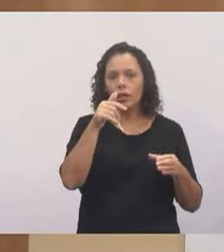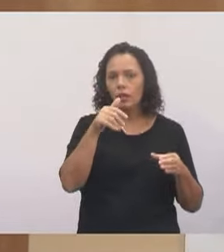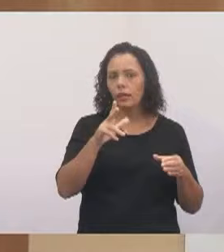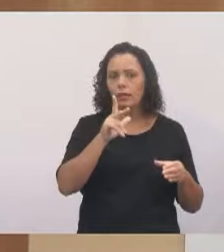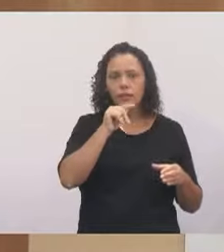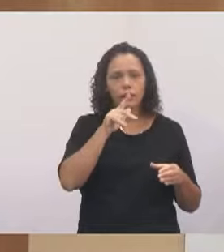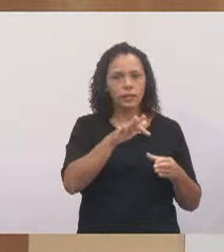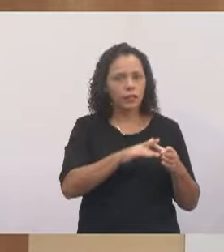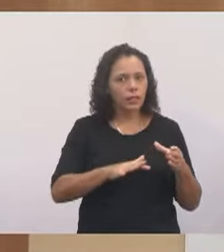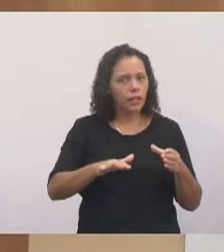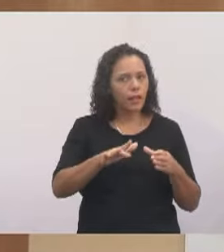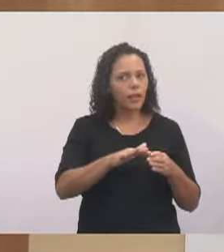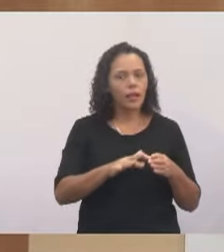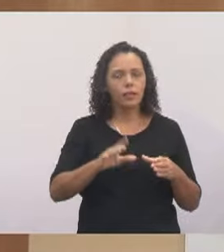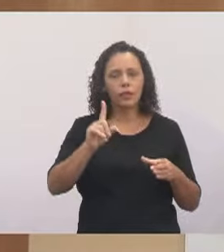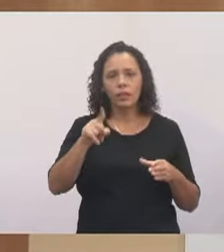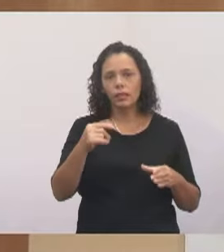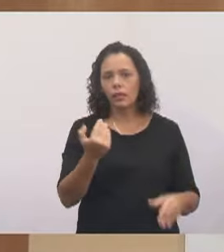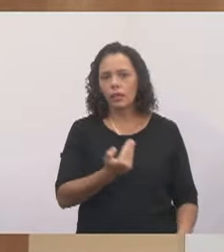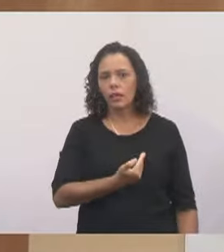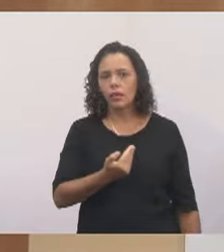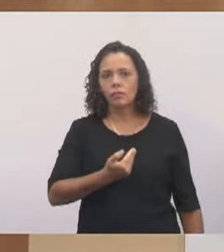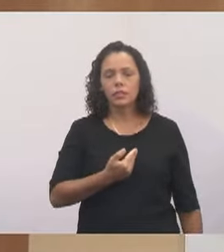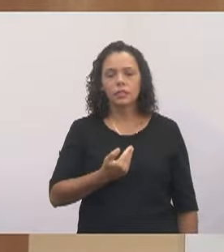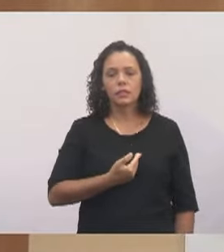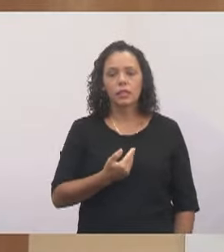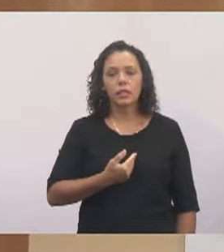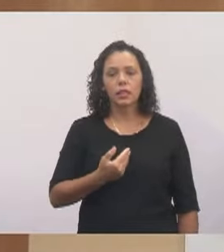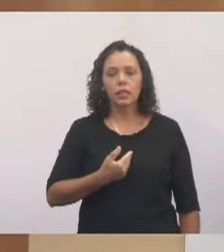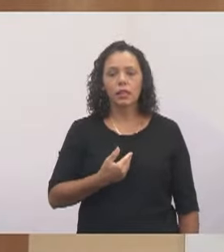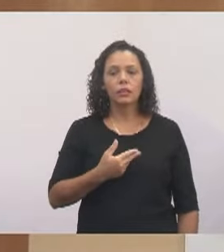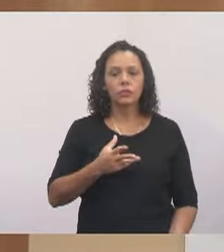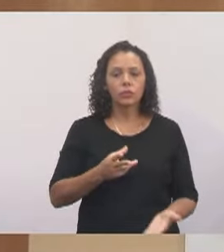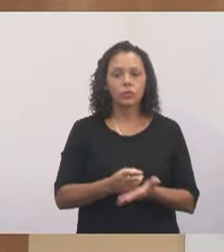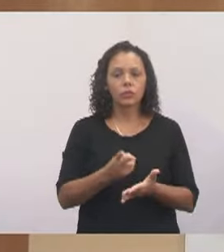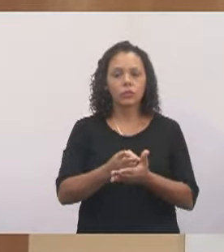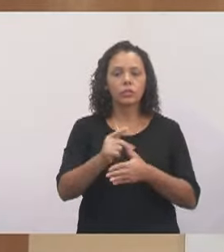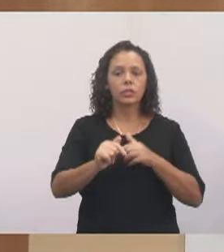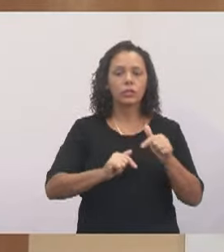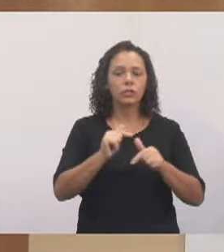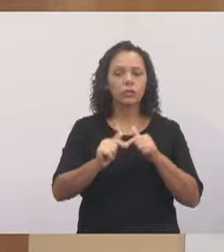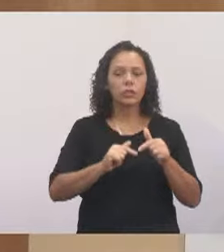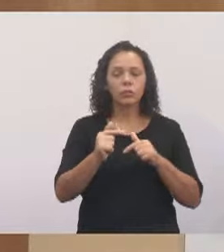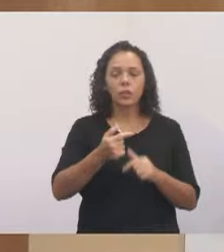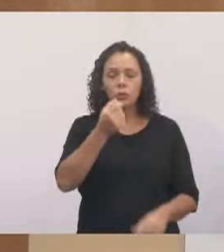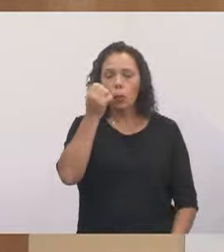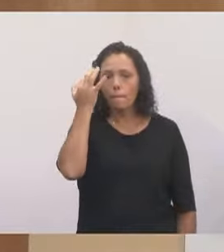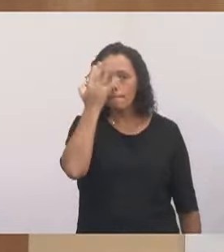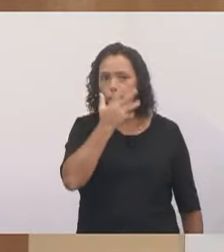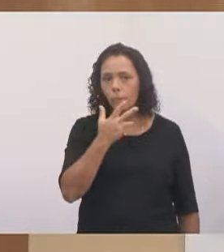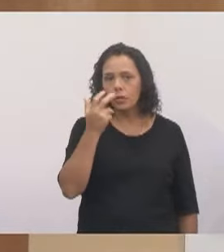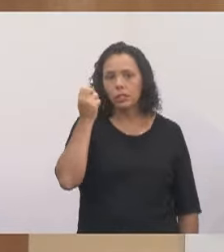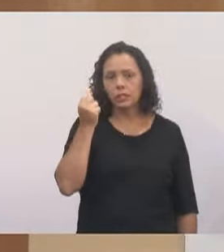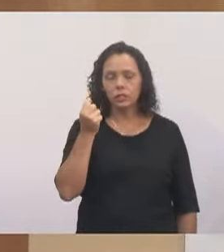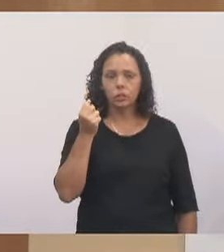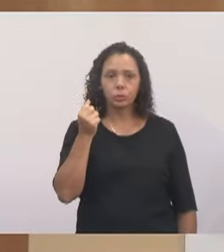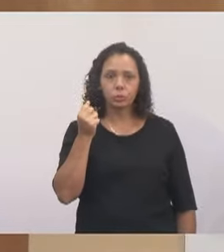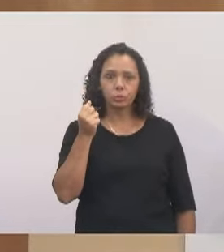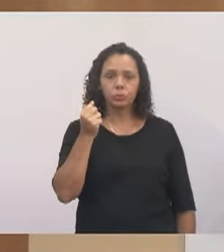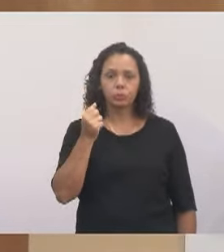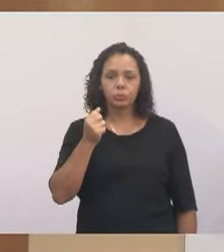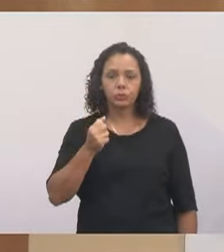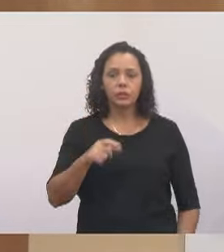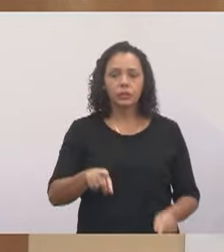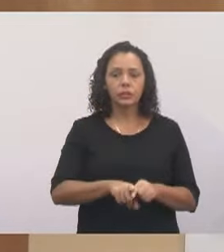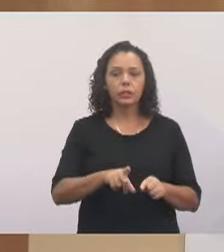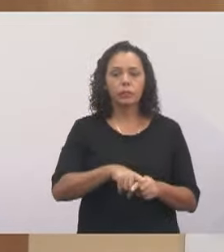É sobre isso, sobre amizade, sobre companheirismo, sobre dar continuidade a um trabalho tão bonito que faço menção ao seu